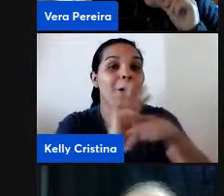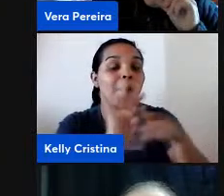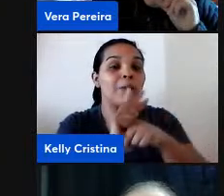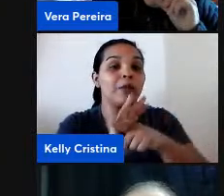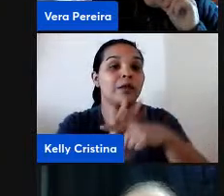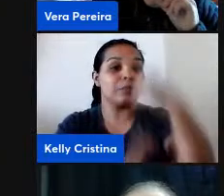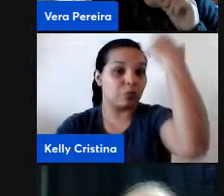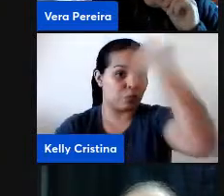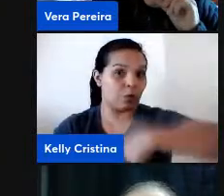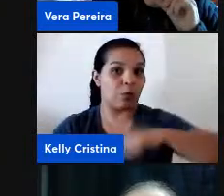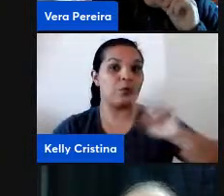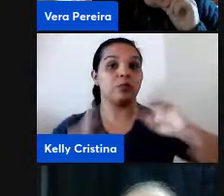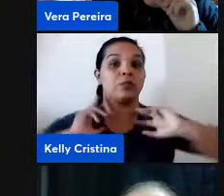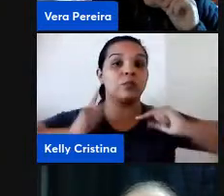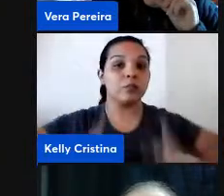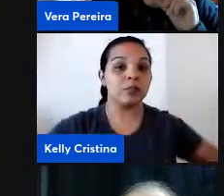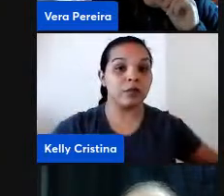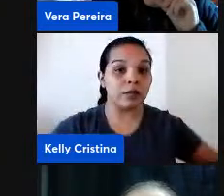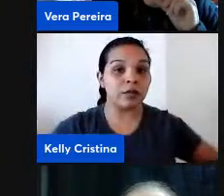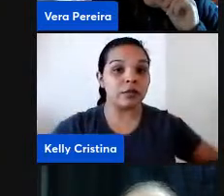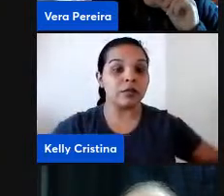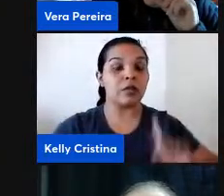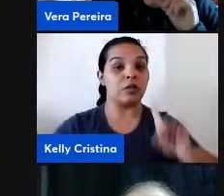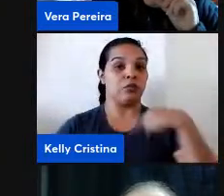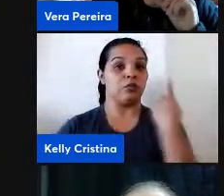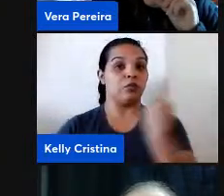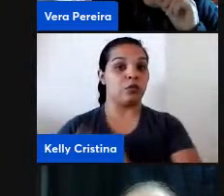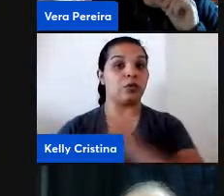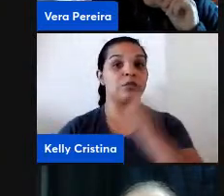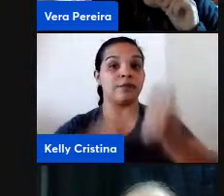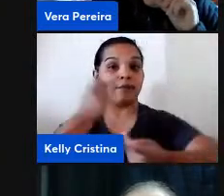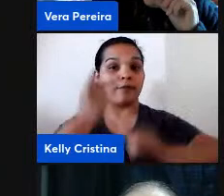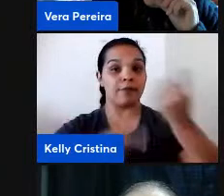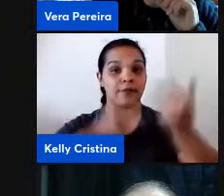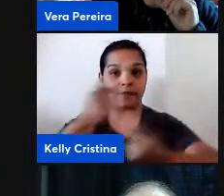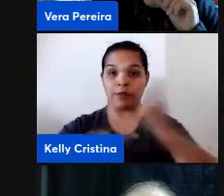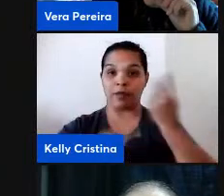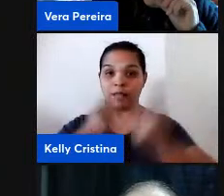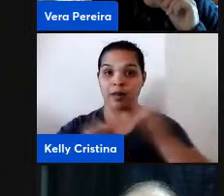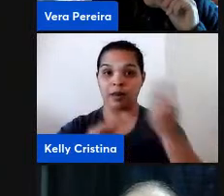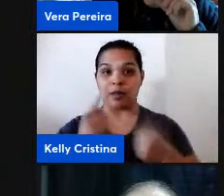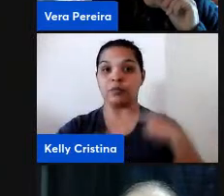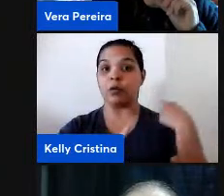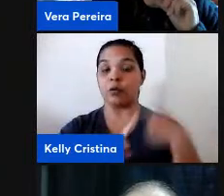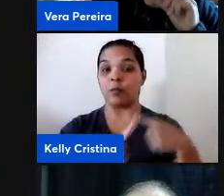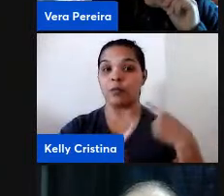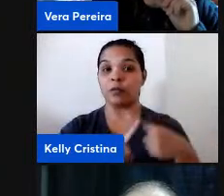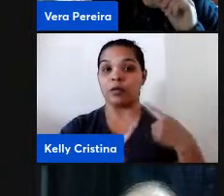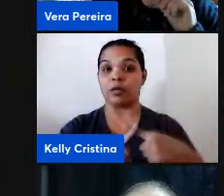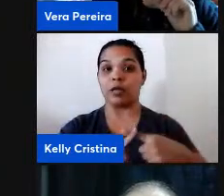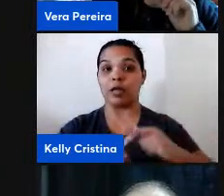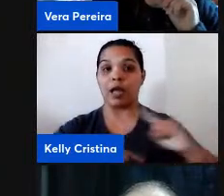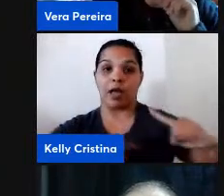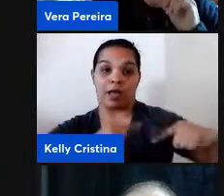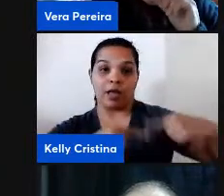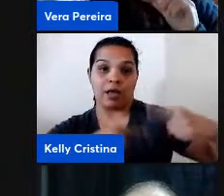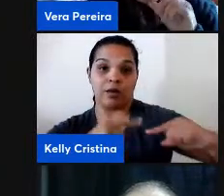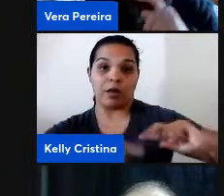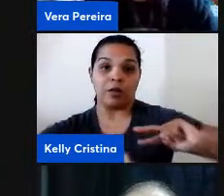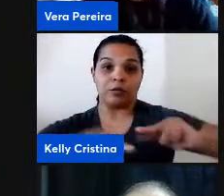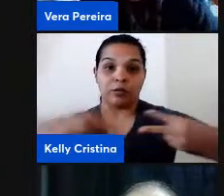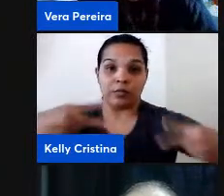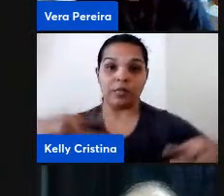espécie. Nós falamos. Falamos porque a nossa genética nos